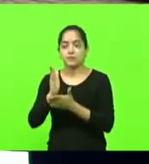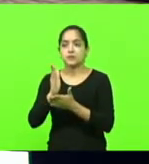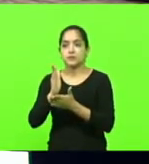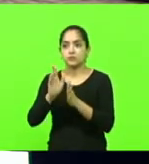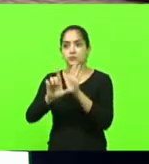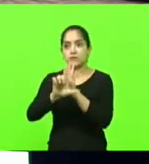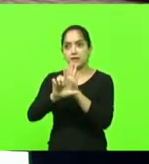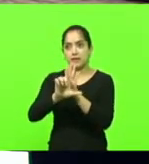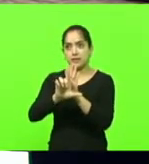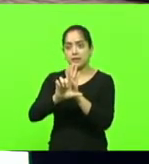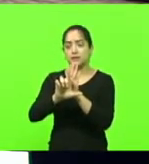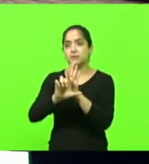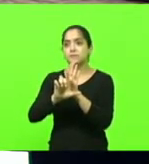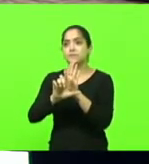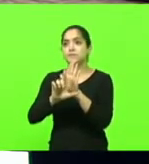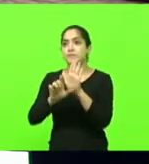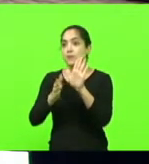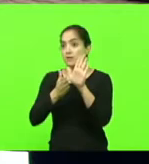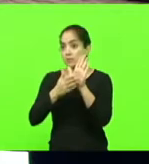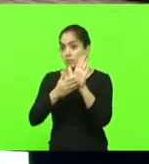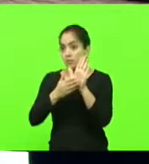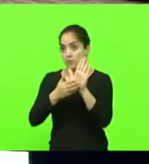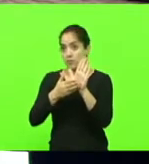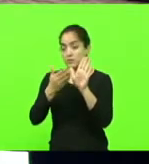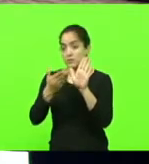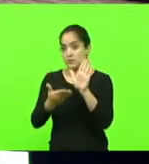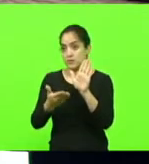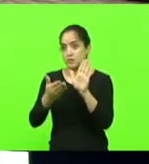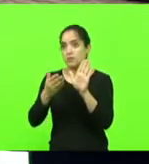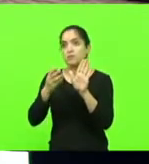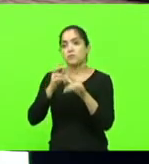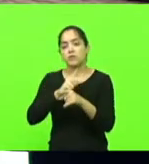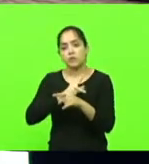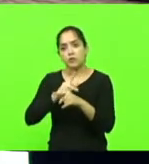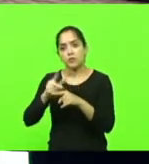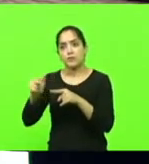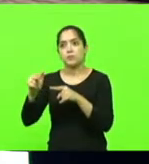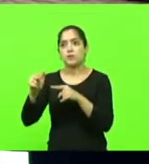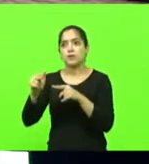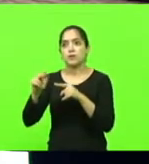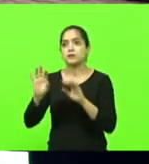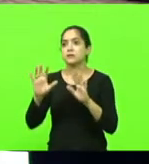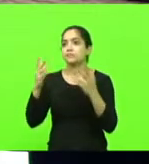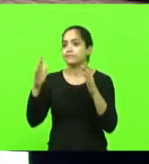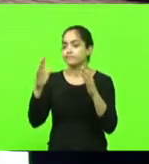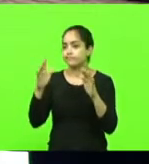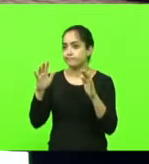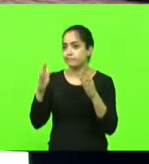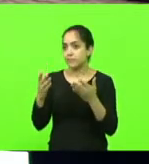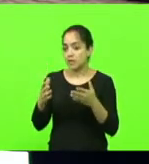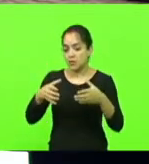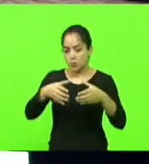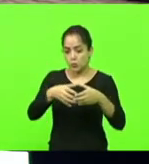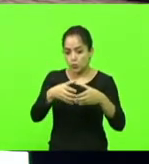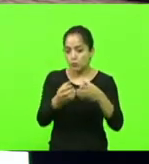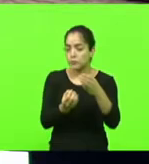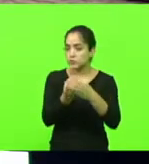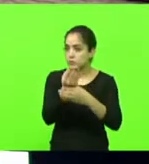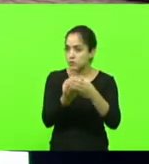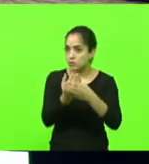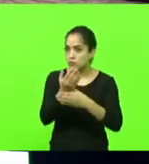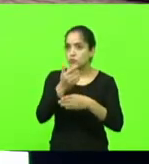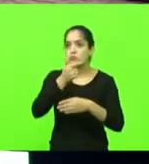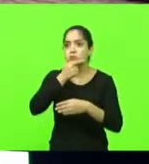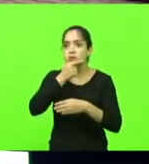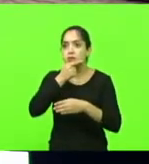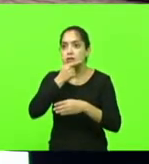do deputado João Amin, sem dúvida nenhuma foi comemorada por todo o Estado, especialmente os pequenos produtores, que têm nesse queijo